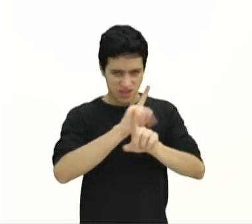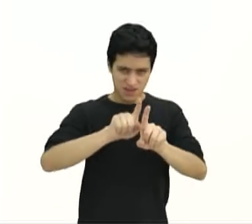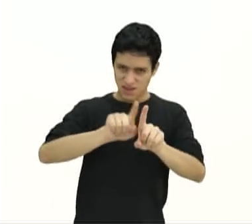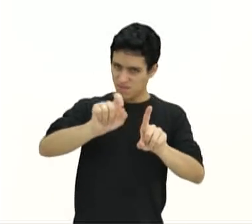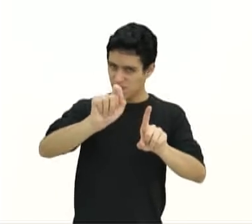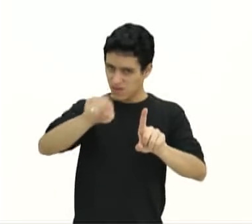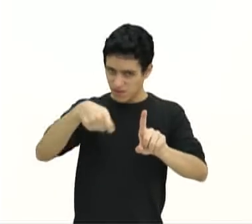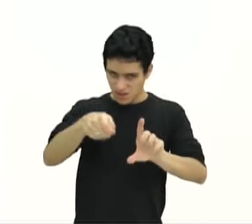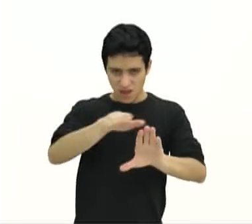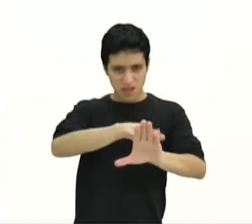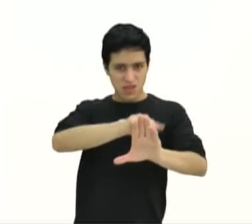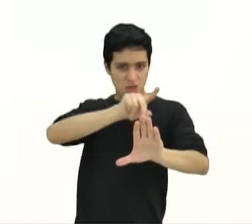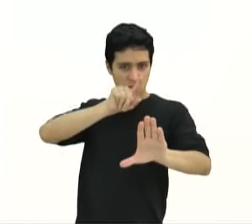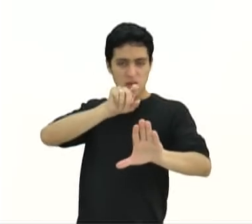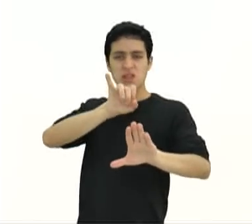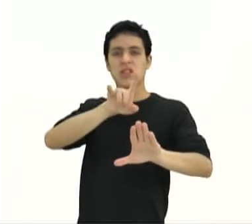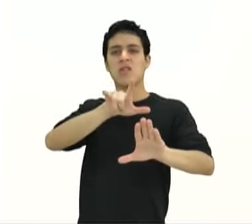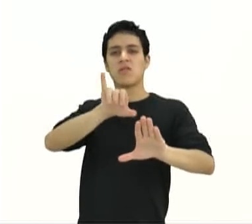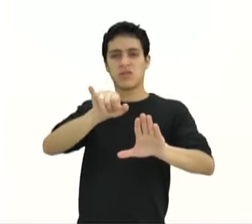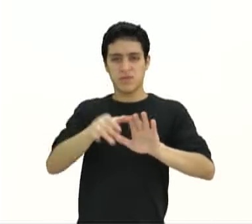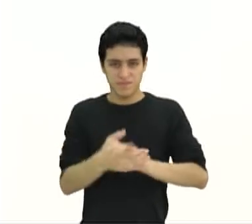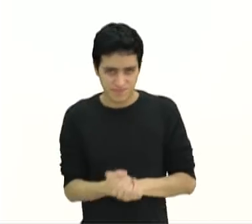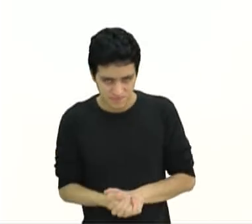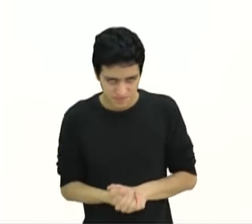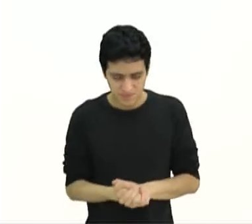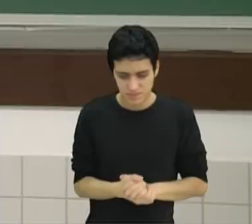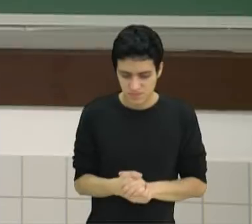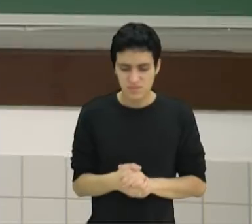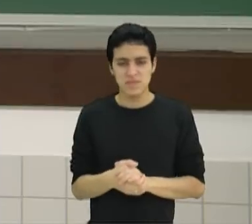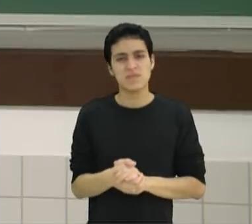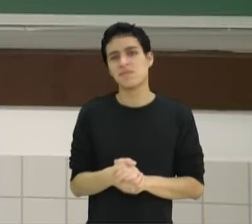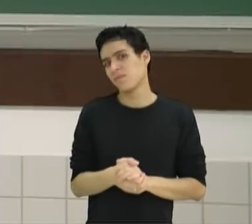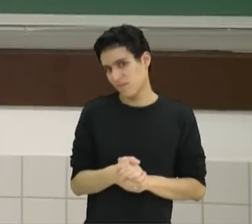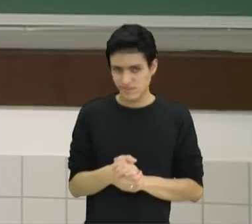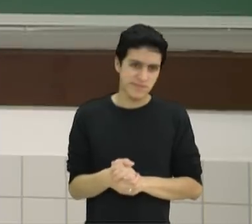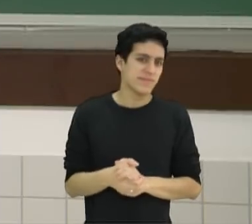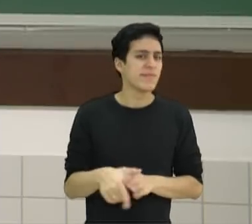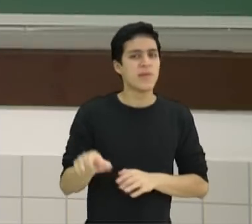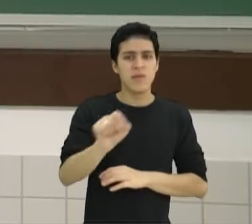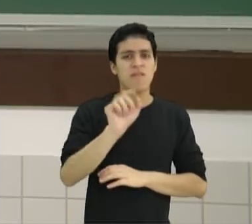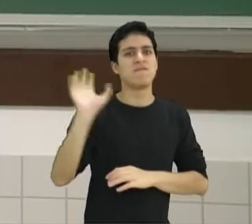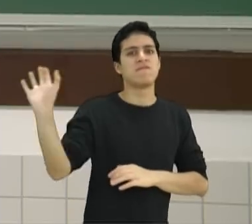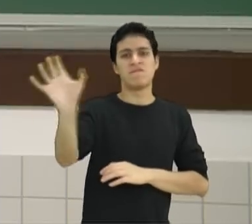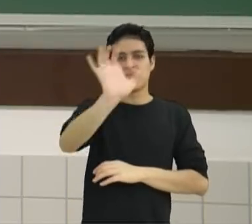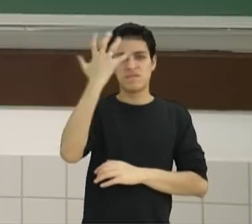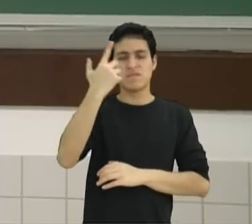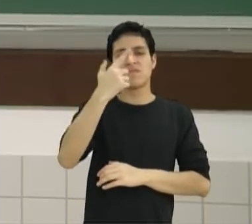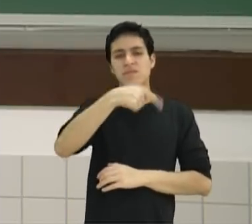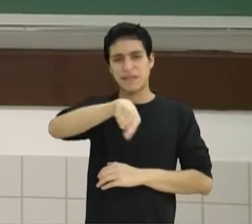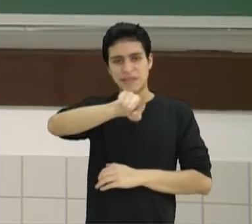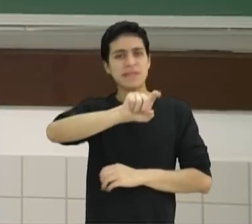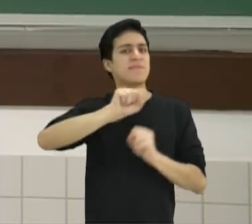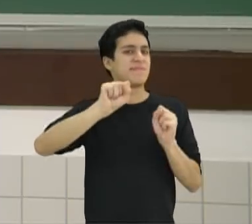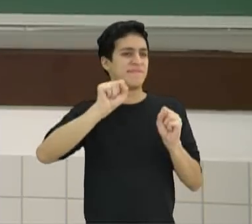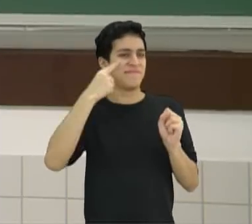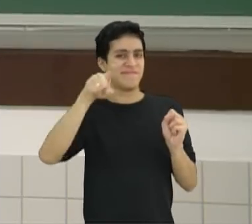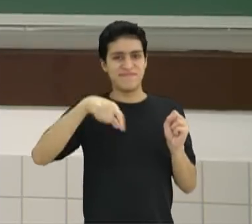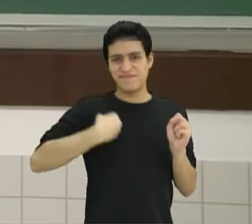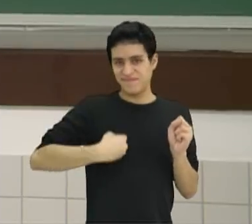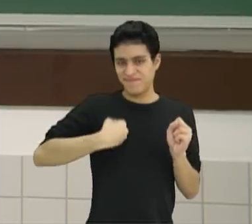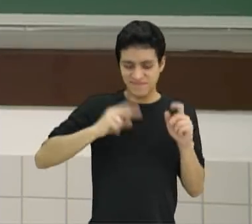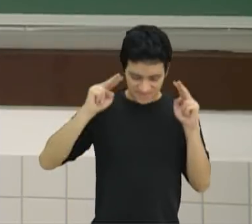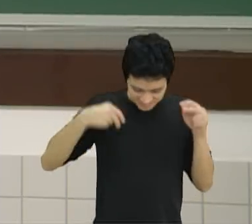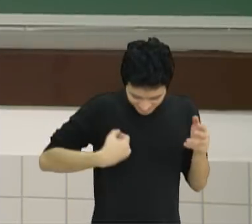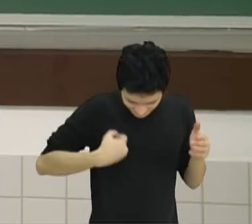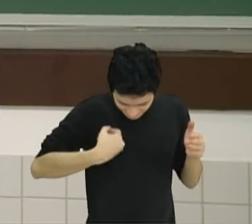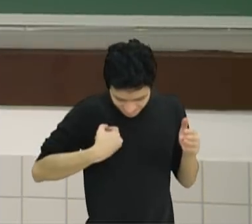ideologia. Porque às vezes acontece muito, você já deve ter percebido em alguma situação da sua vida. As pessoas repetem